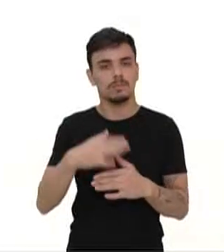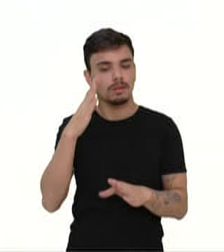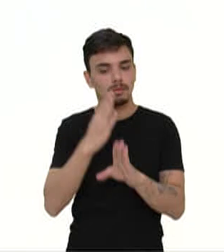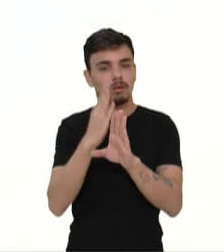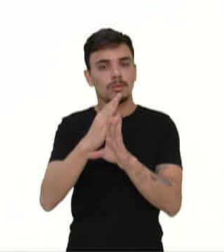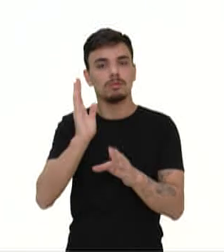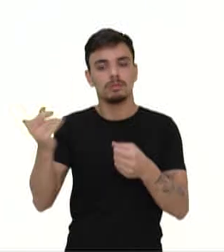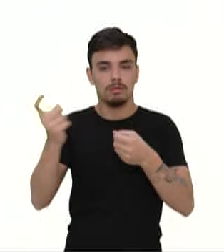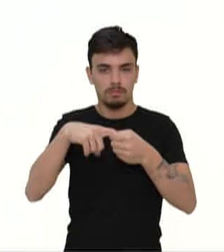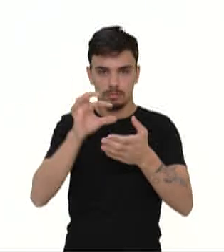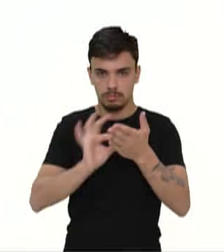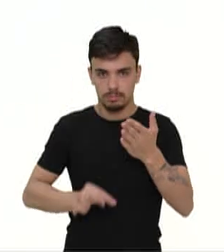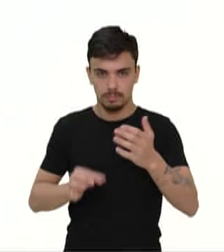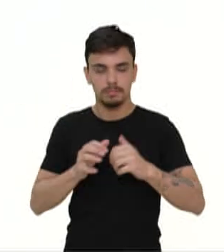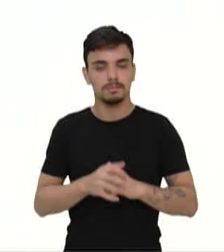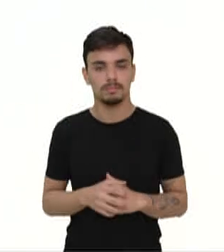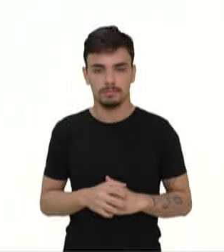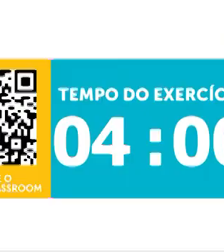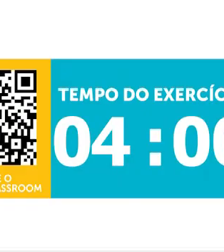a resposta.